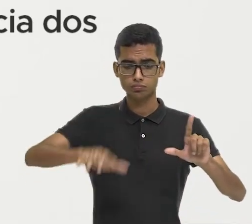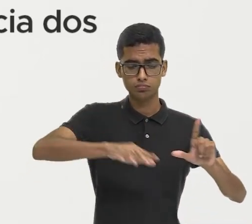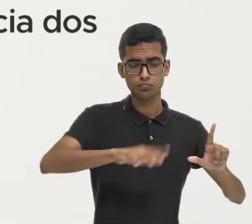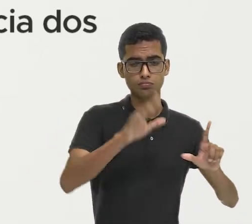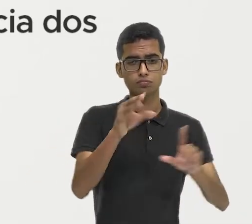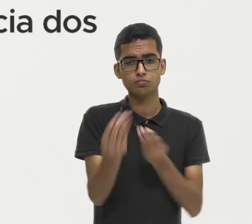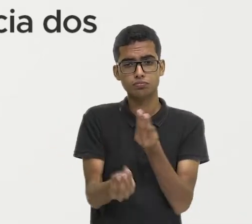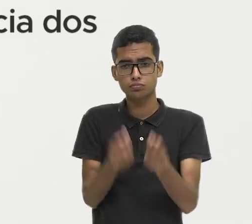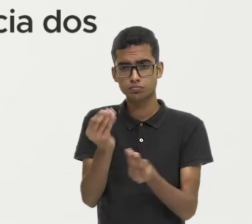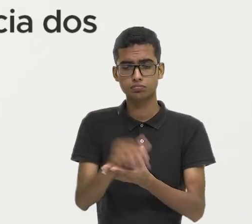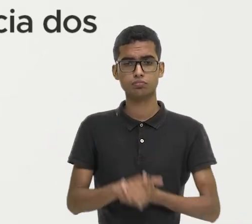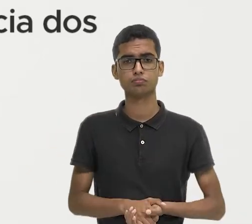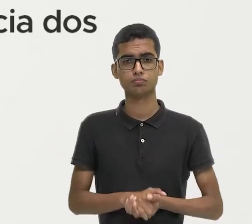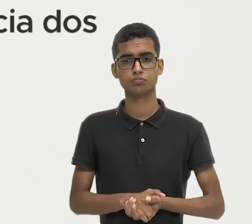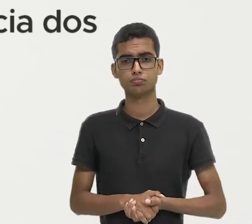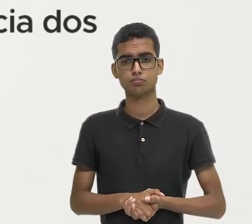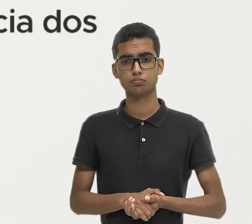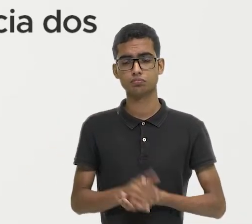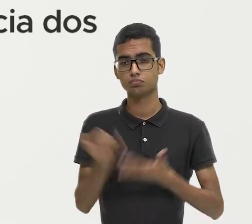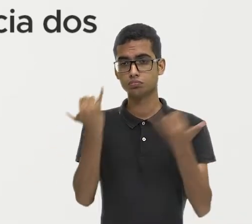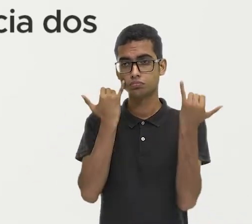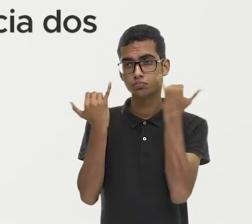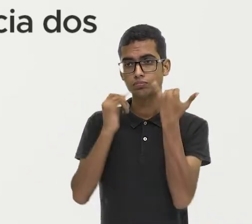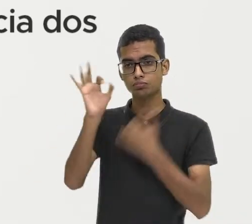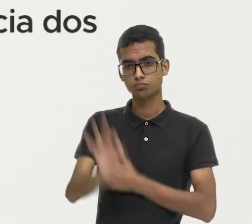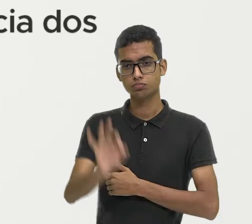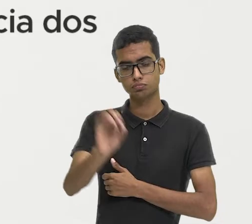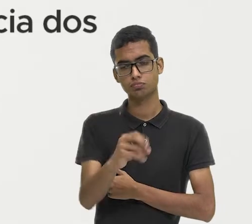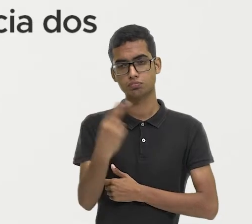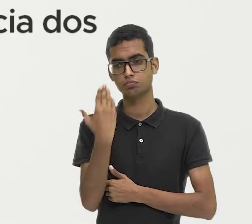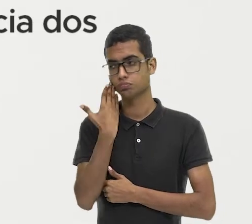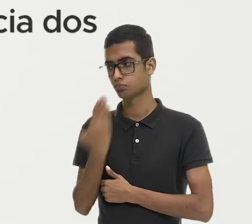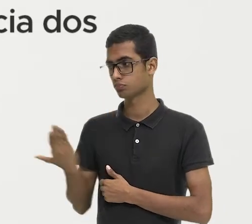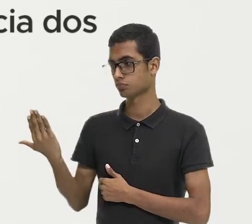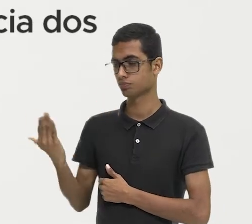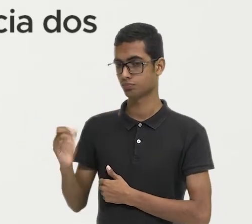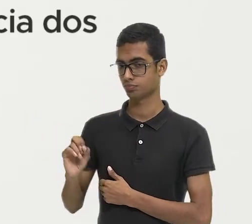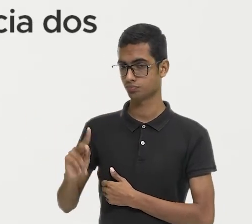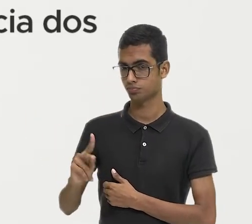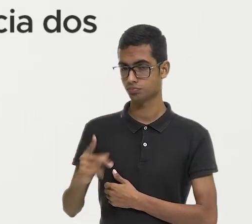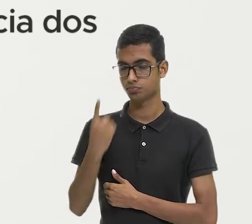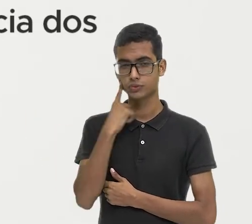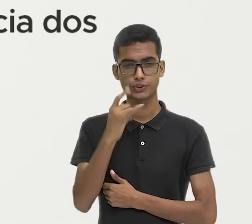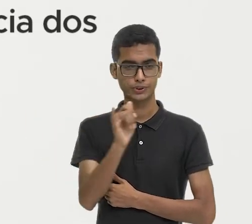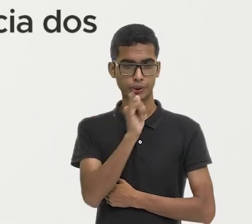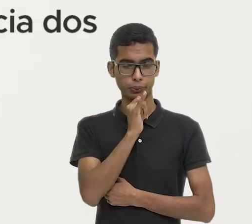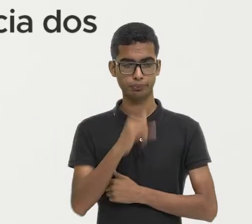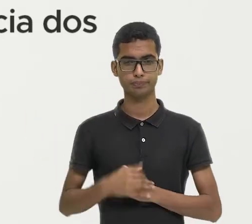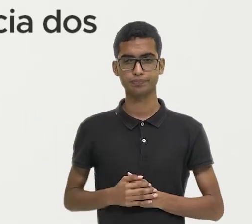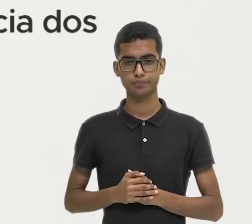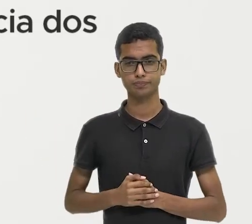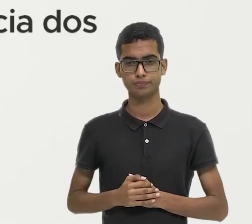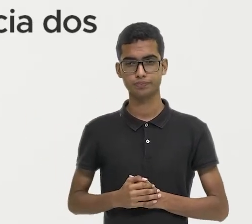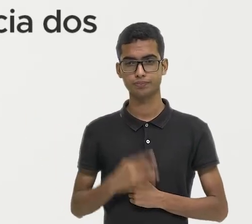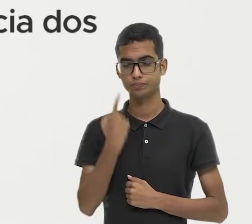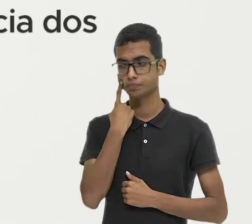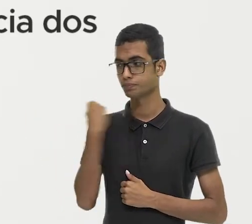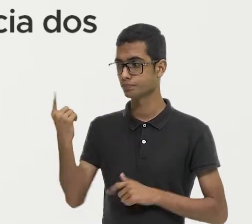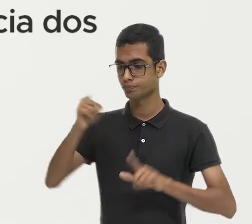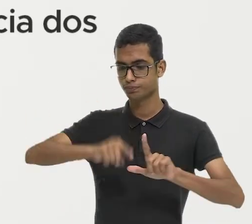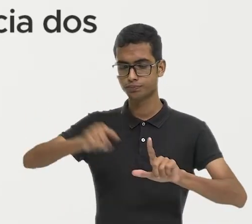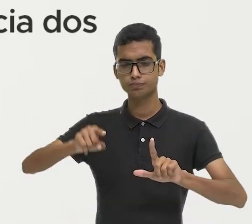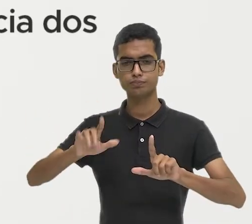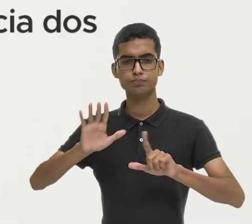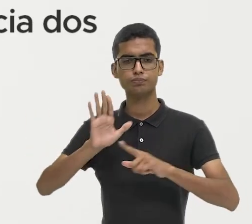de setores com dados percentuais ou porcentagem. Vamos a um exemplo. O gráfico